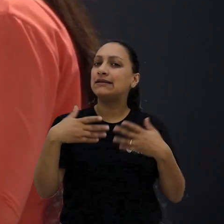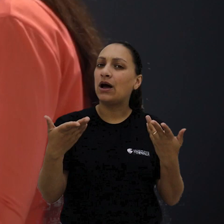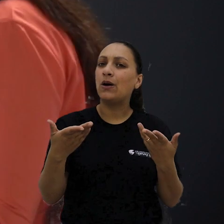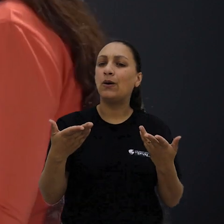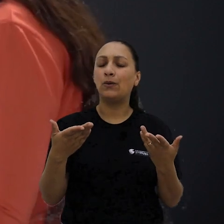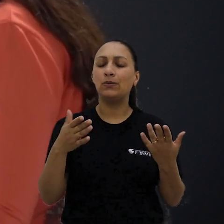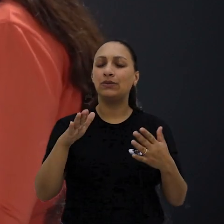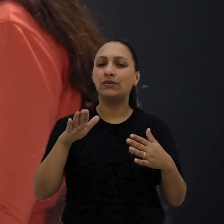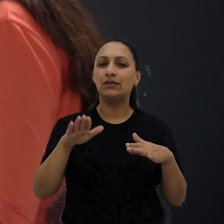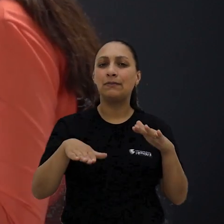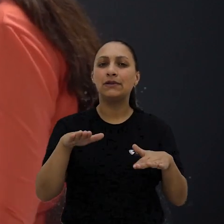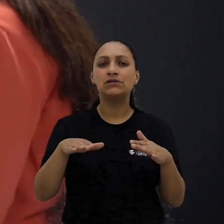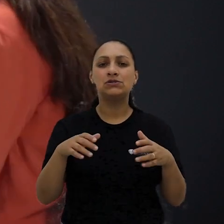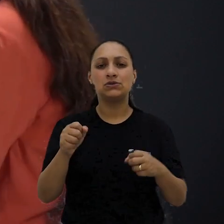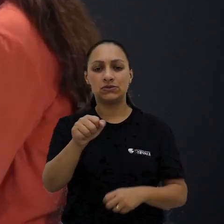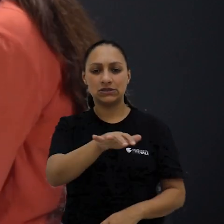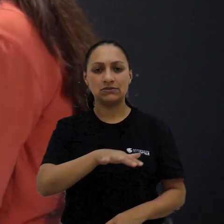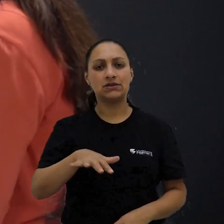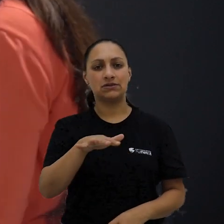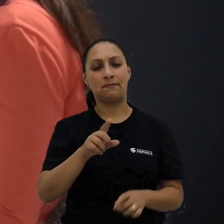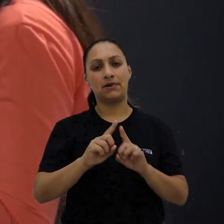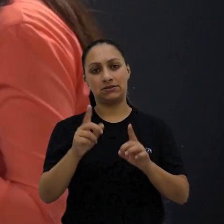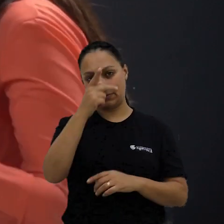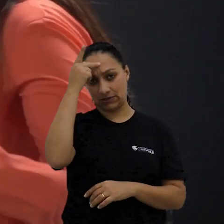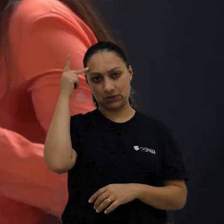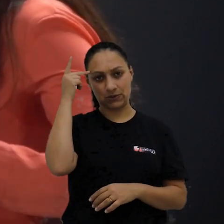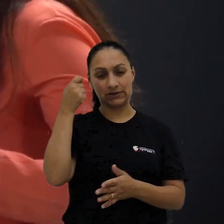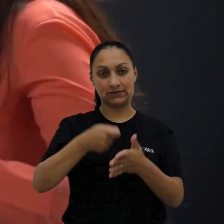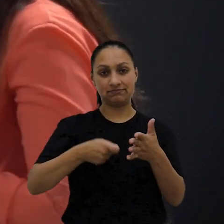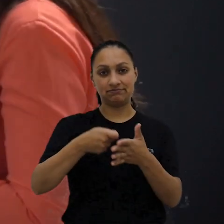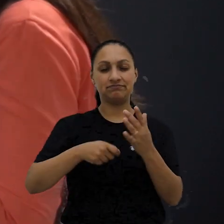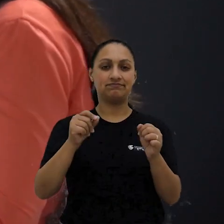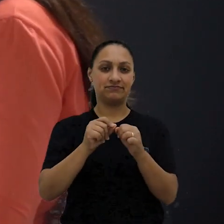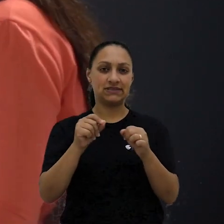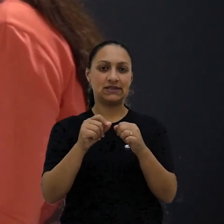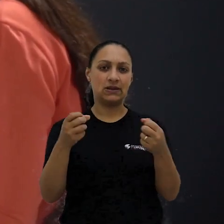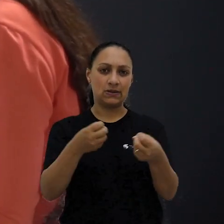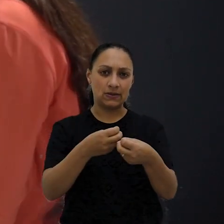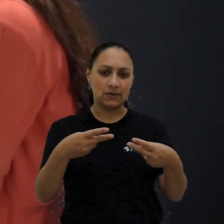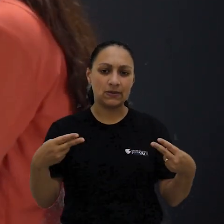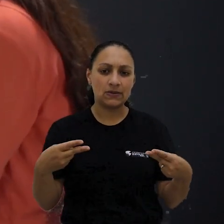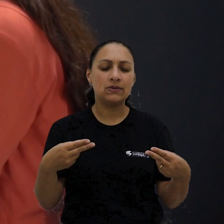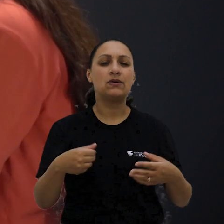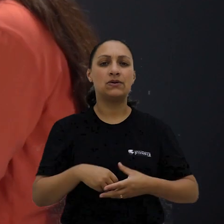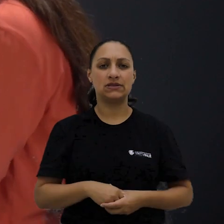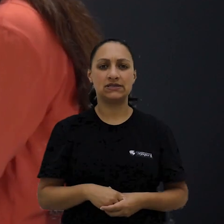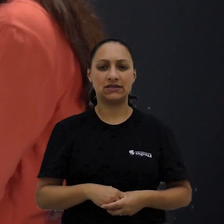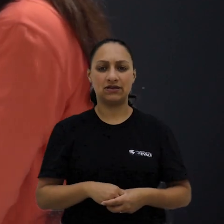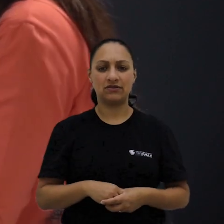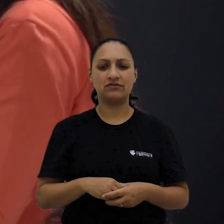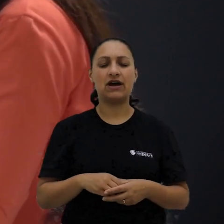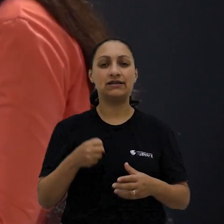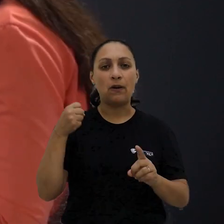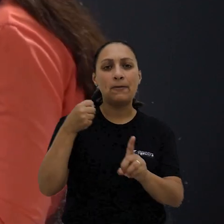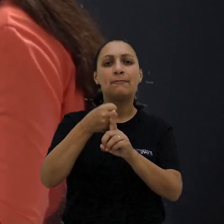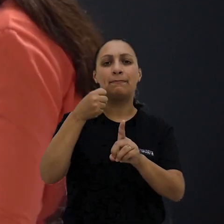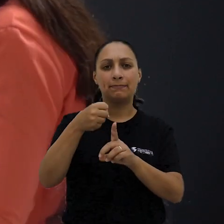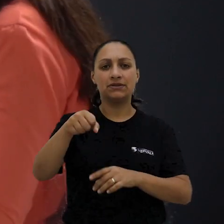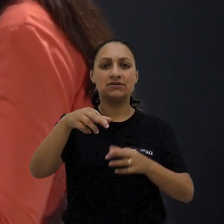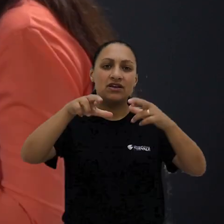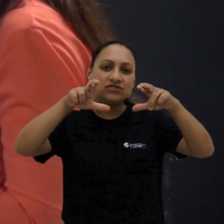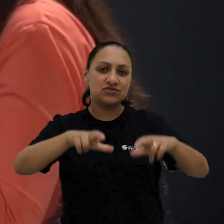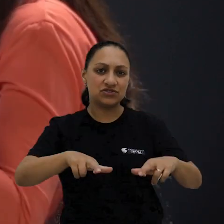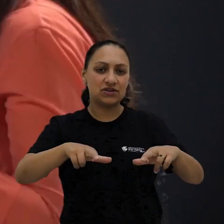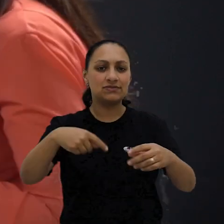do espaço físico, né, e sim são realmente pessoas tentando fazer coisas que vão dar impacto na cidade, que vão dar impacto na